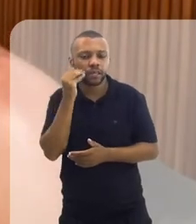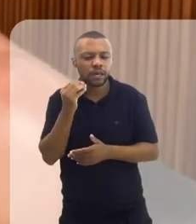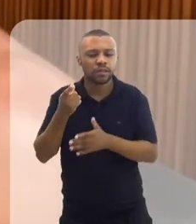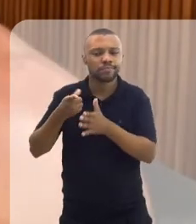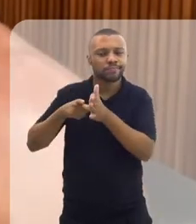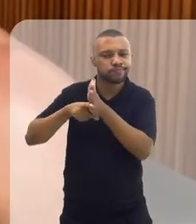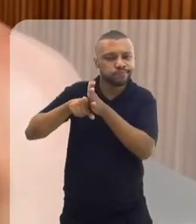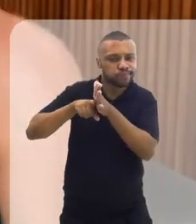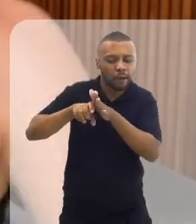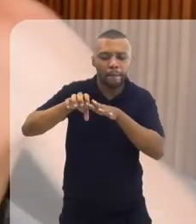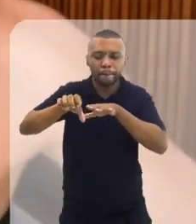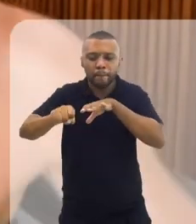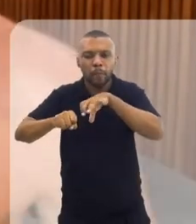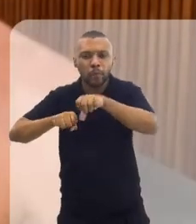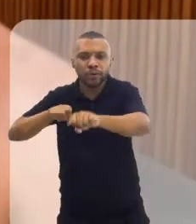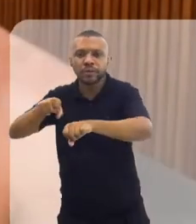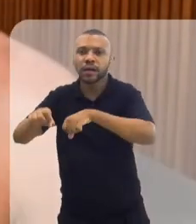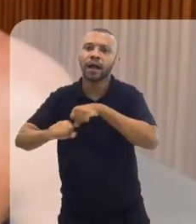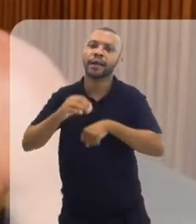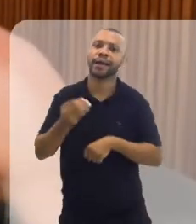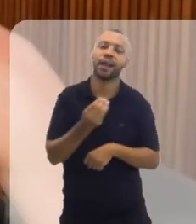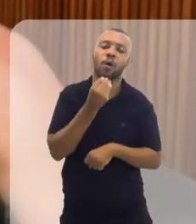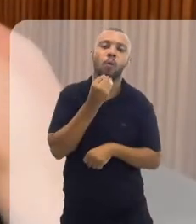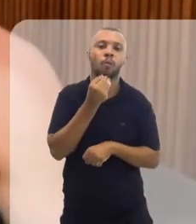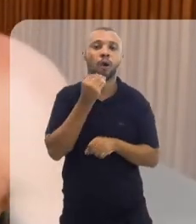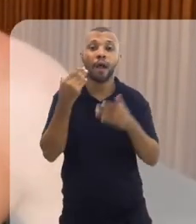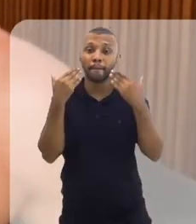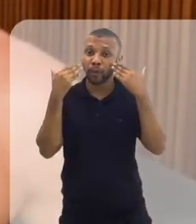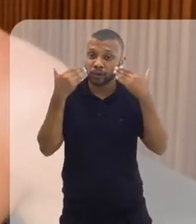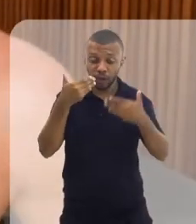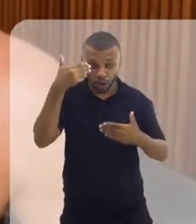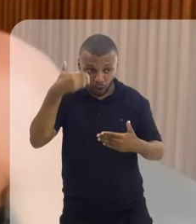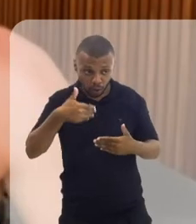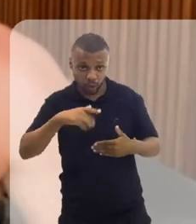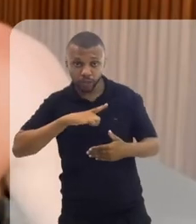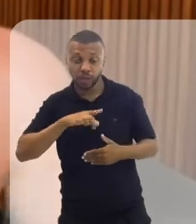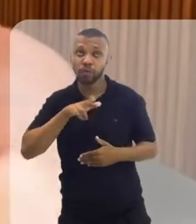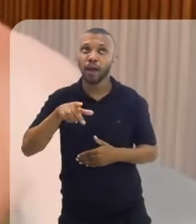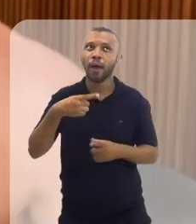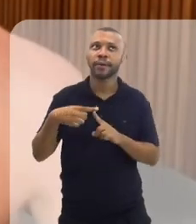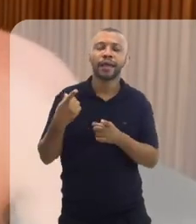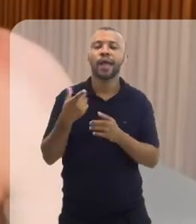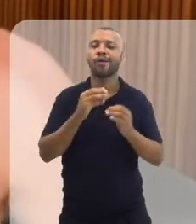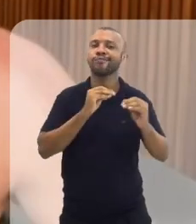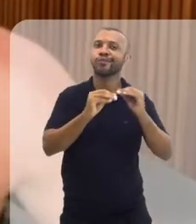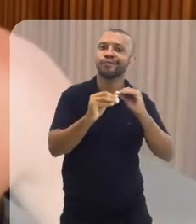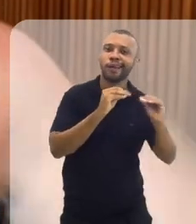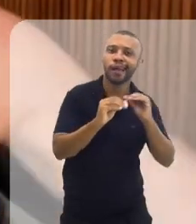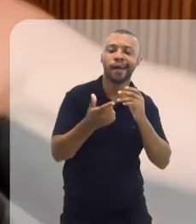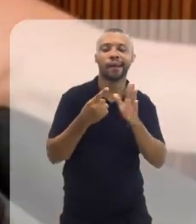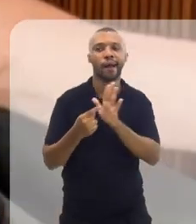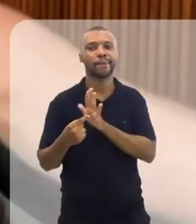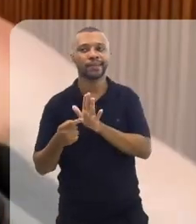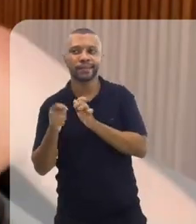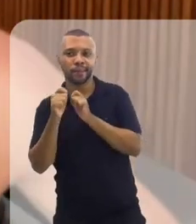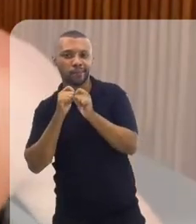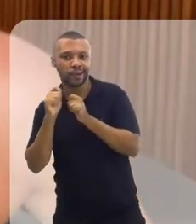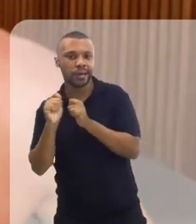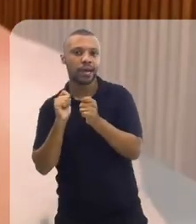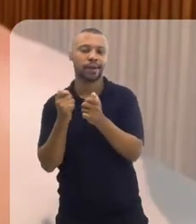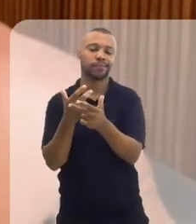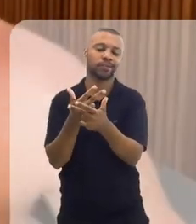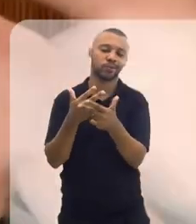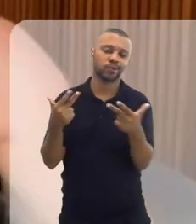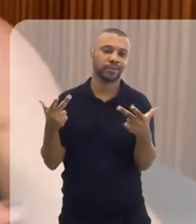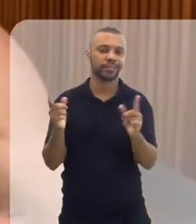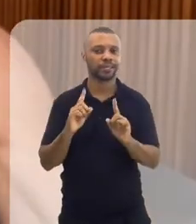tentando cavar, né, aquele espaço e mostrar: olha, eu estou aqui não porque eu participei do reality, fiz a novela, apresentei o